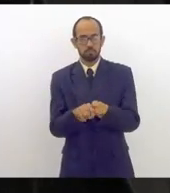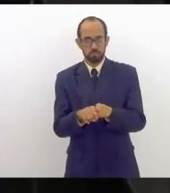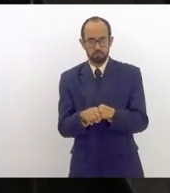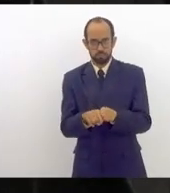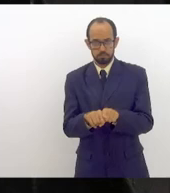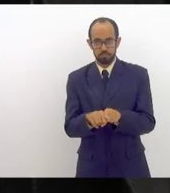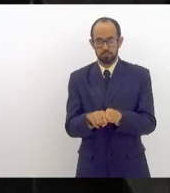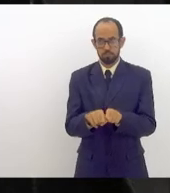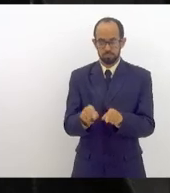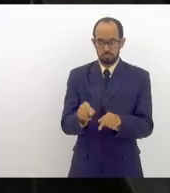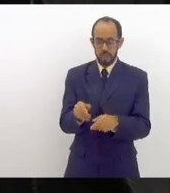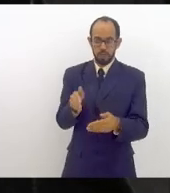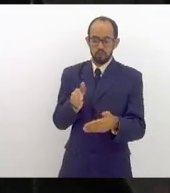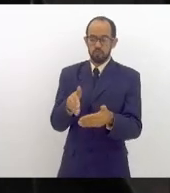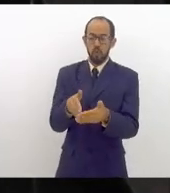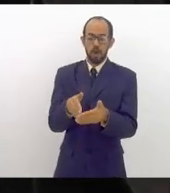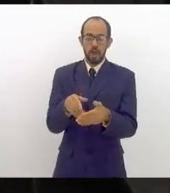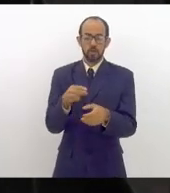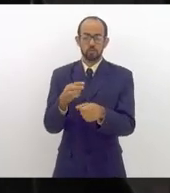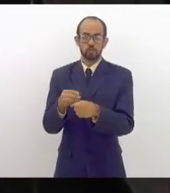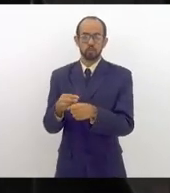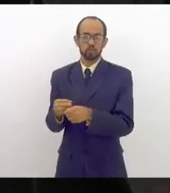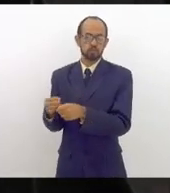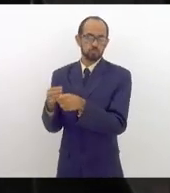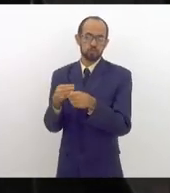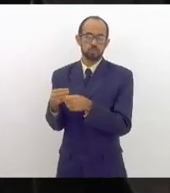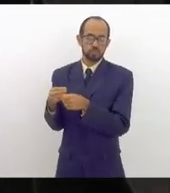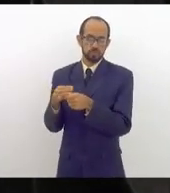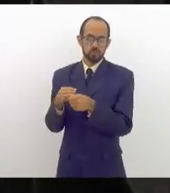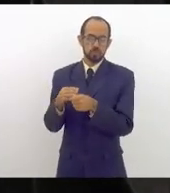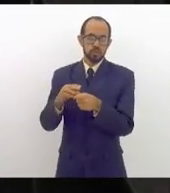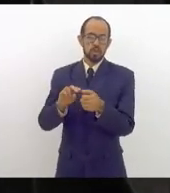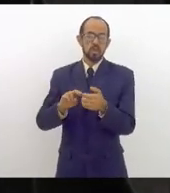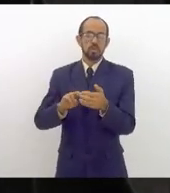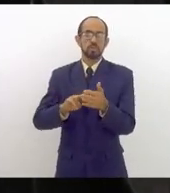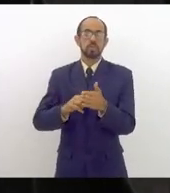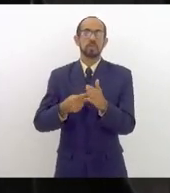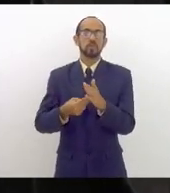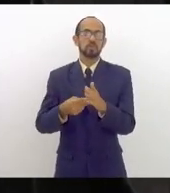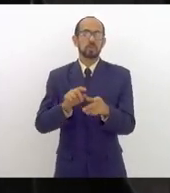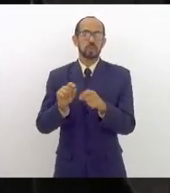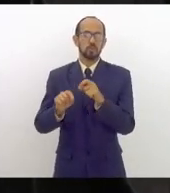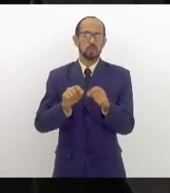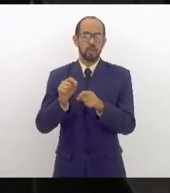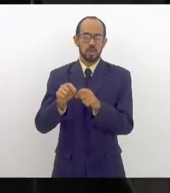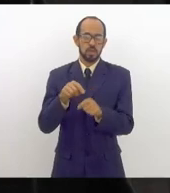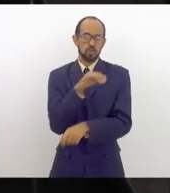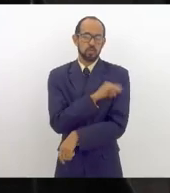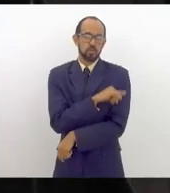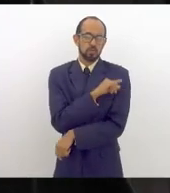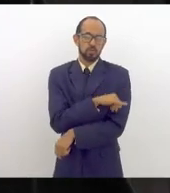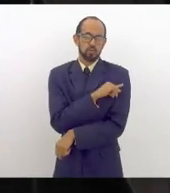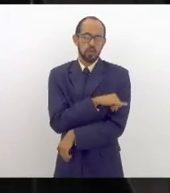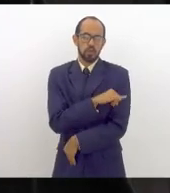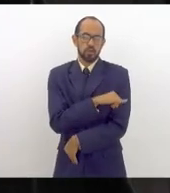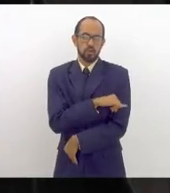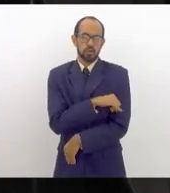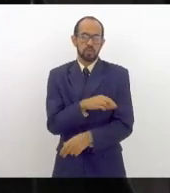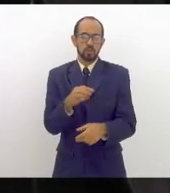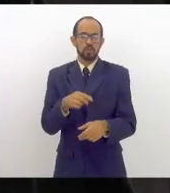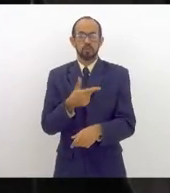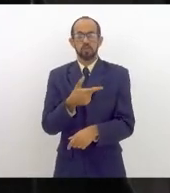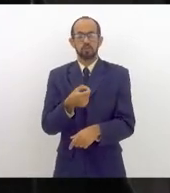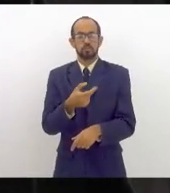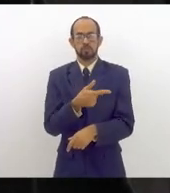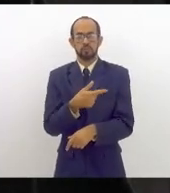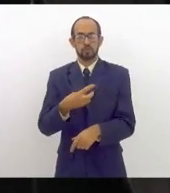aos municípios, isto é, no caso fluminense, a estimativa de transferências do município em 23,